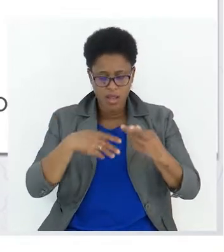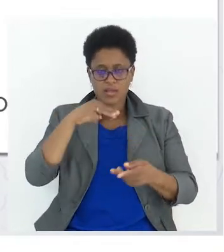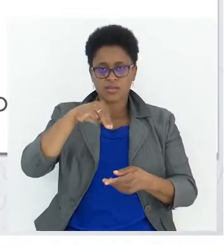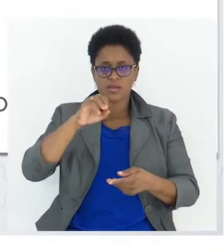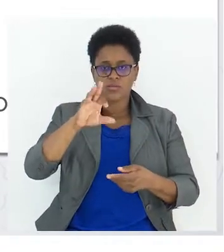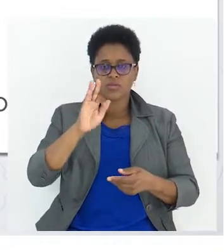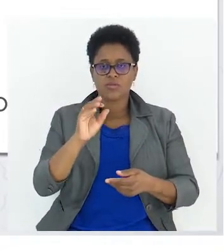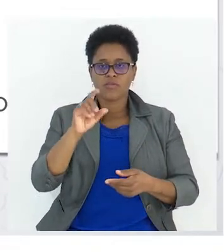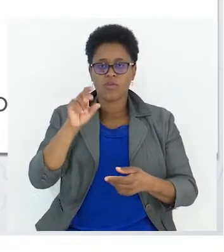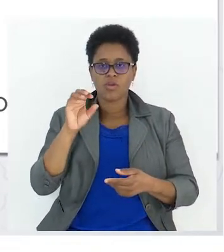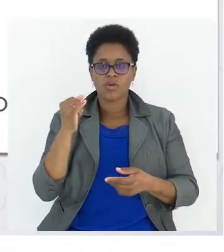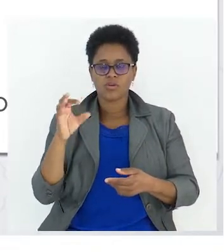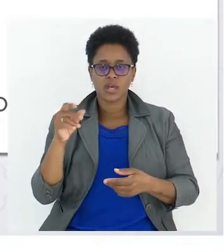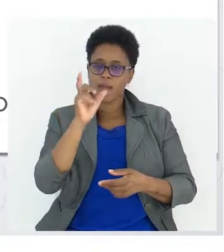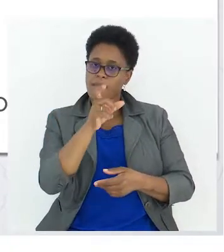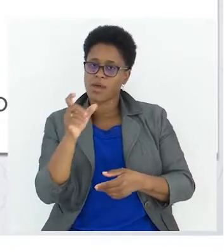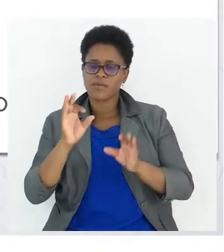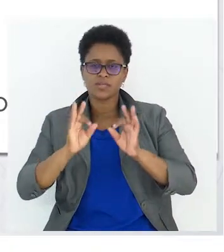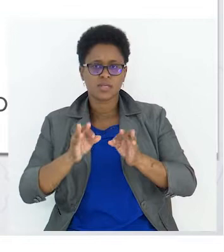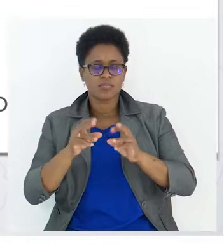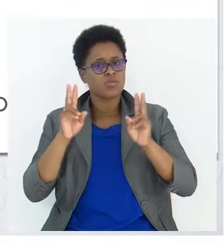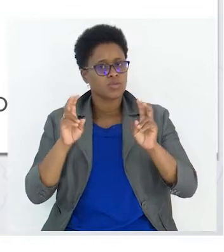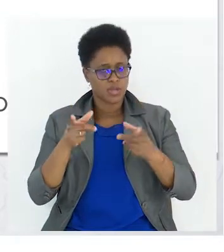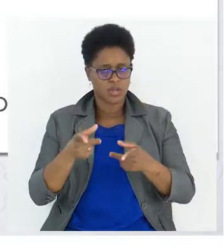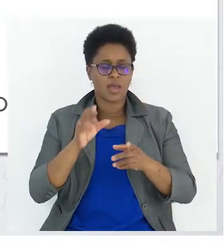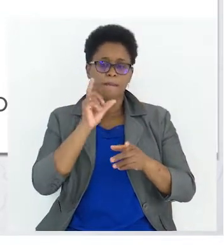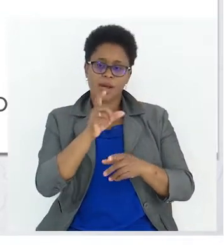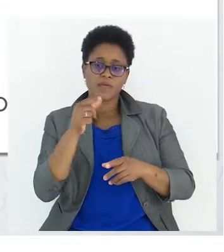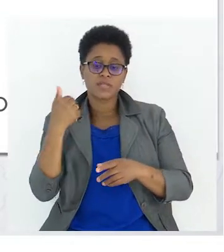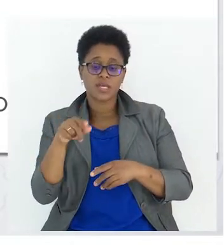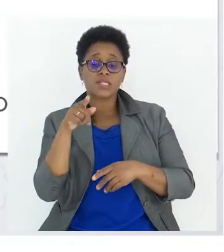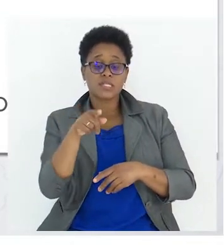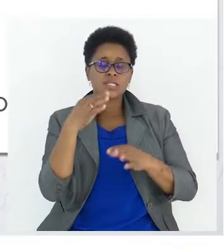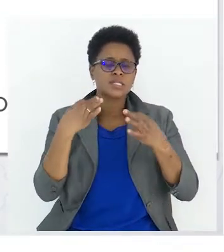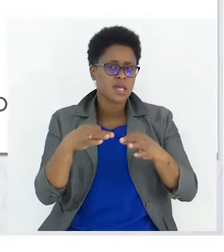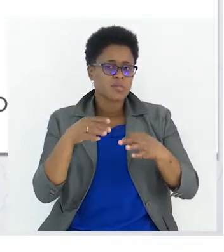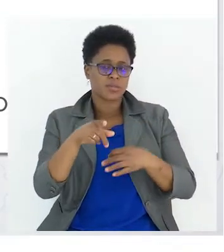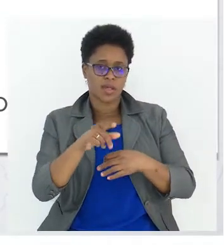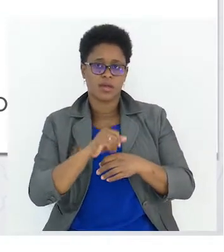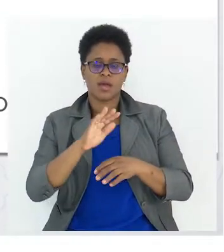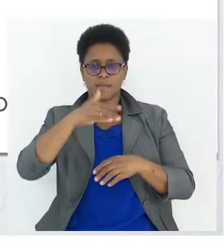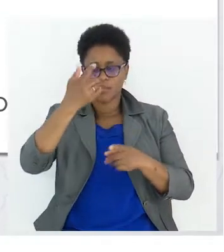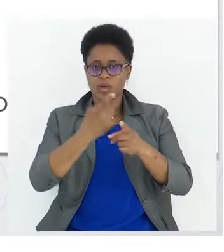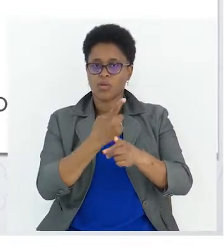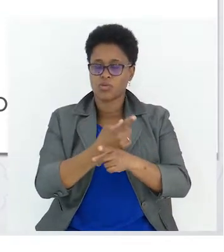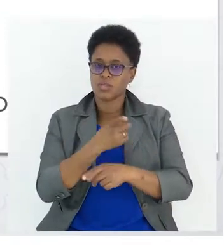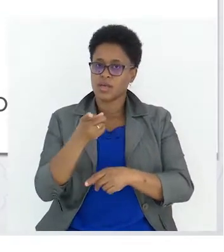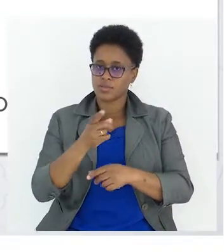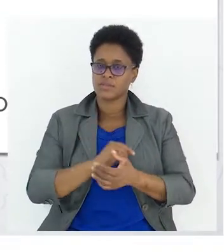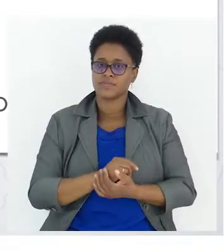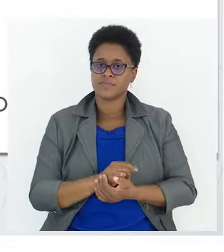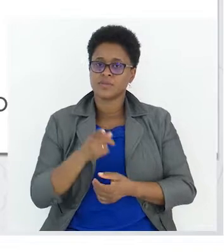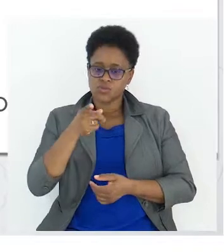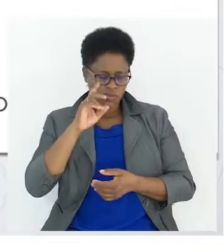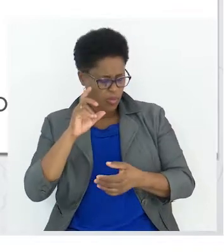de palavras? Sempre contextualizadas, ok? As palavras têm que estar sempre lá. A primeira coisa é esta.